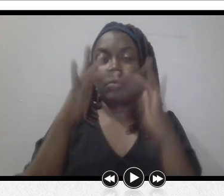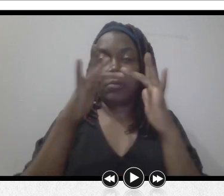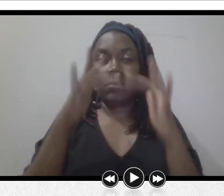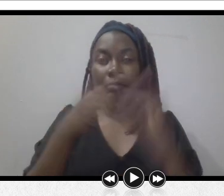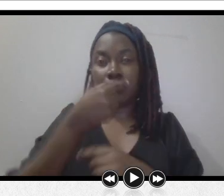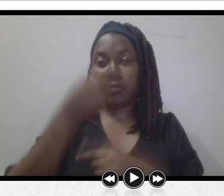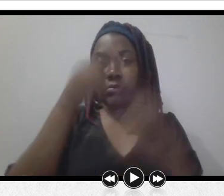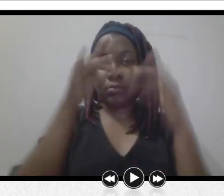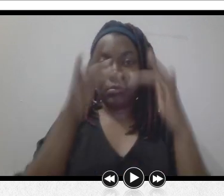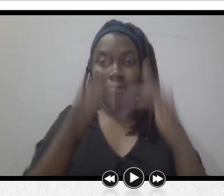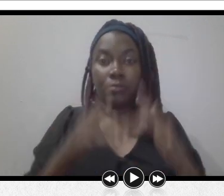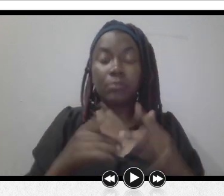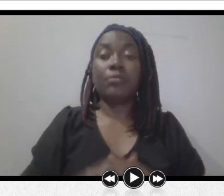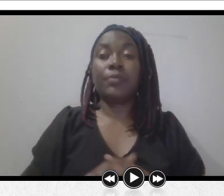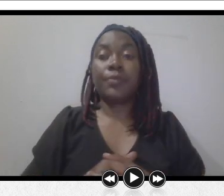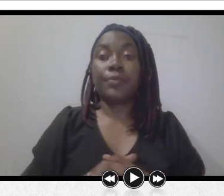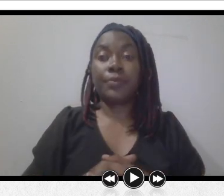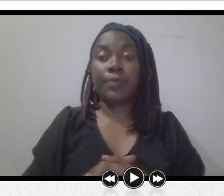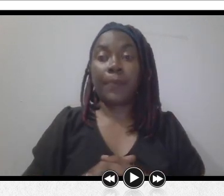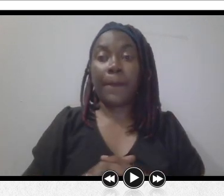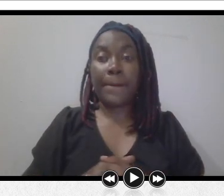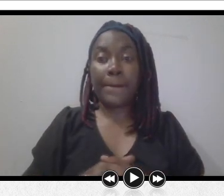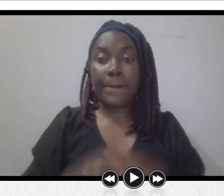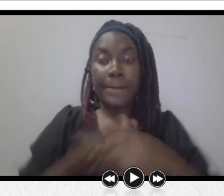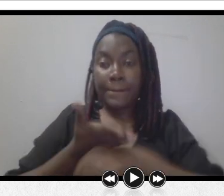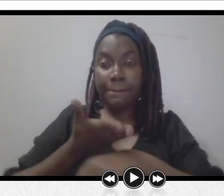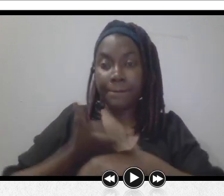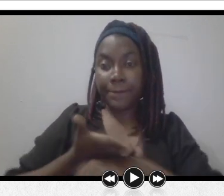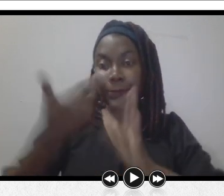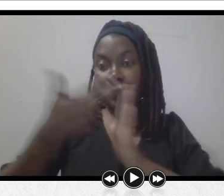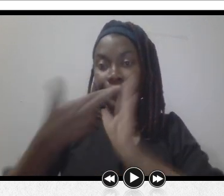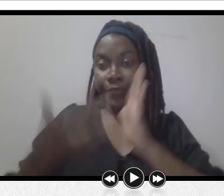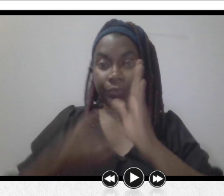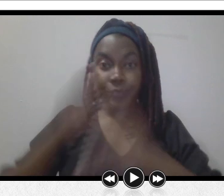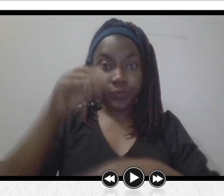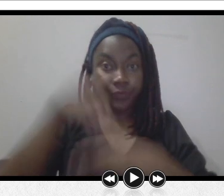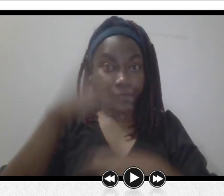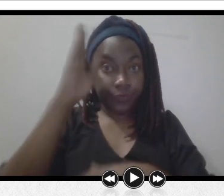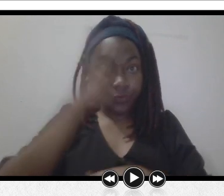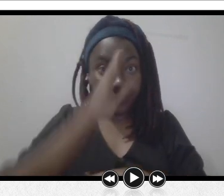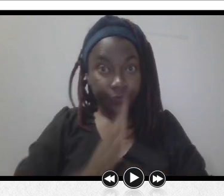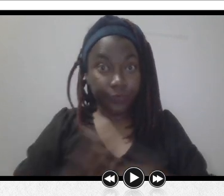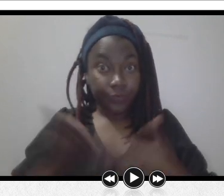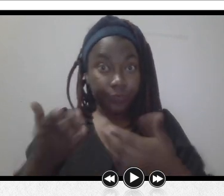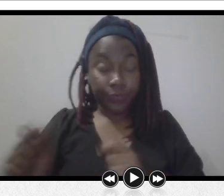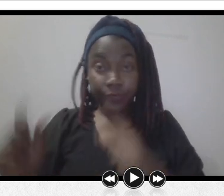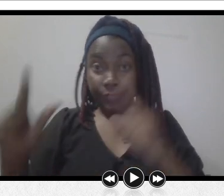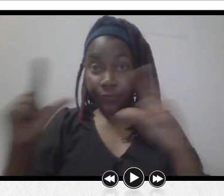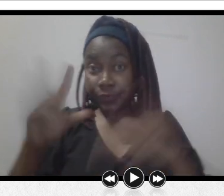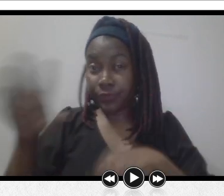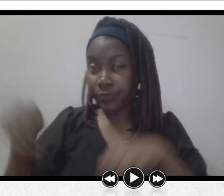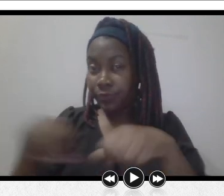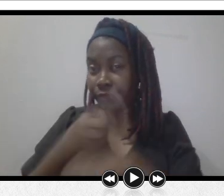primeira abordagem sobre a inserção da regulação dentro do Brasil. E aqui no nosso slide eu trago até como